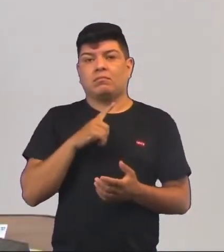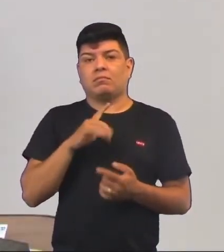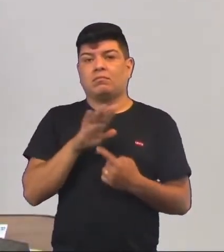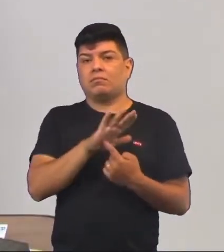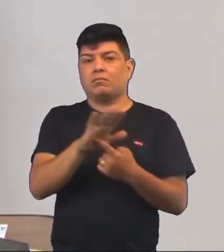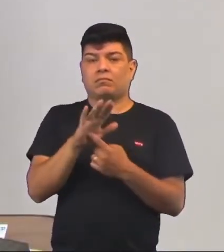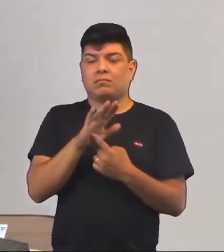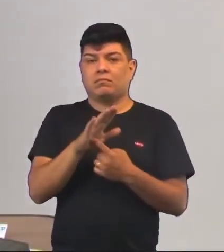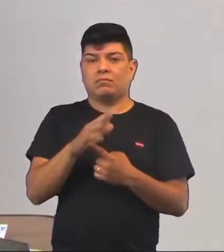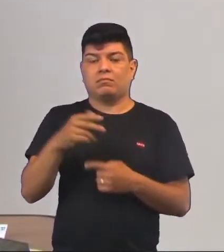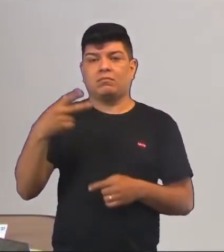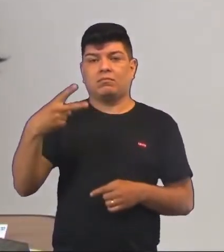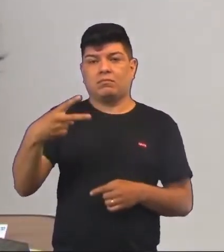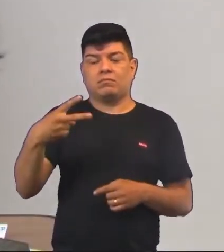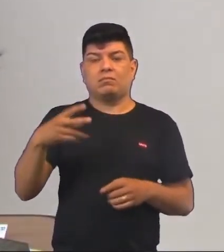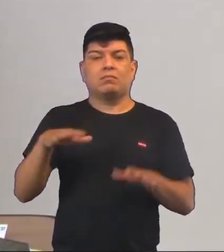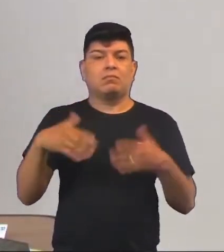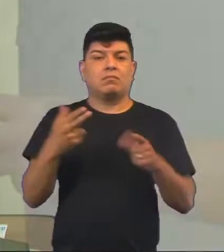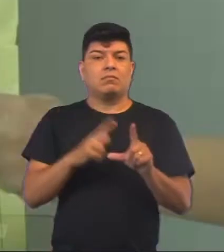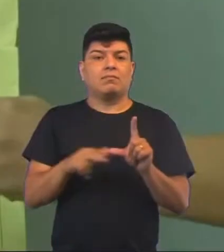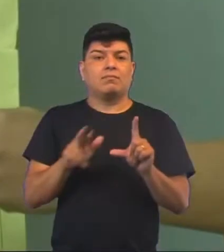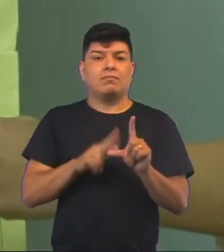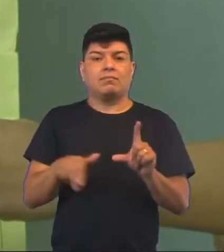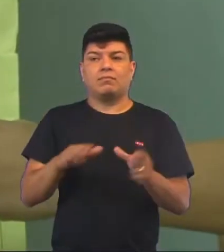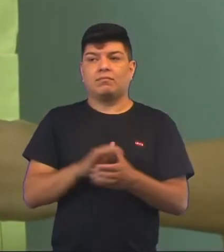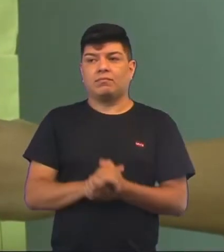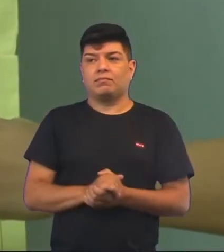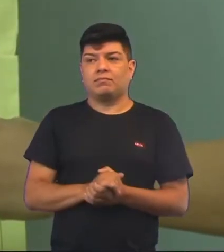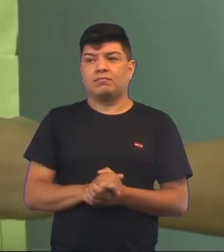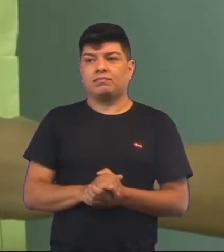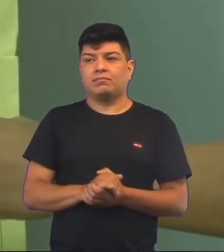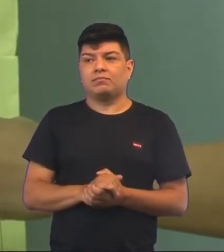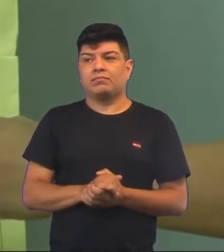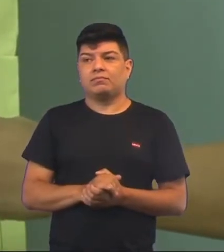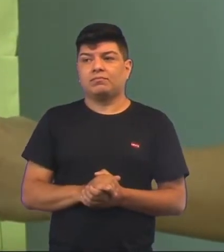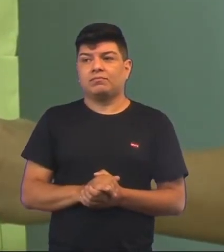aqui na alternativa 2 é a letra